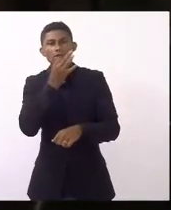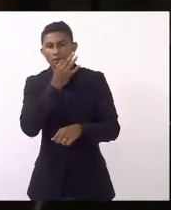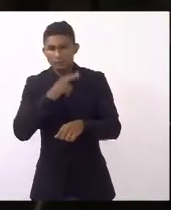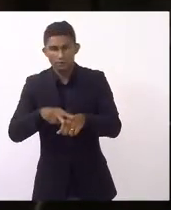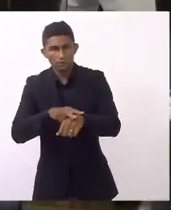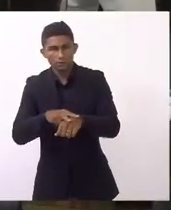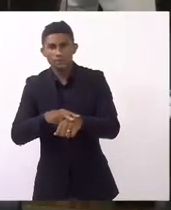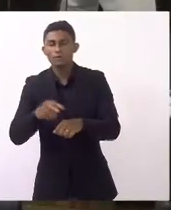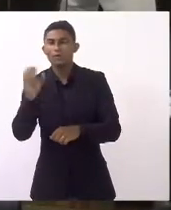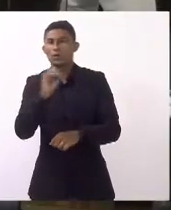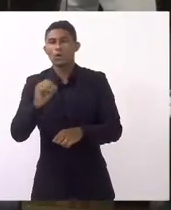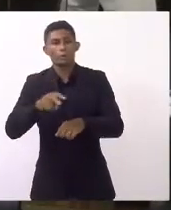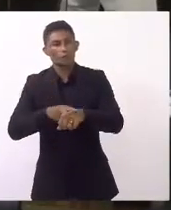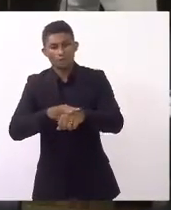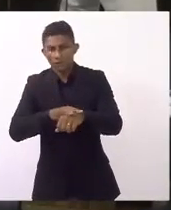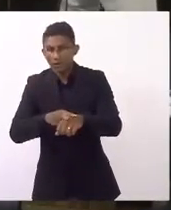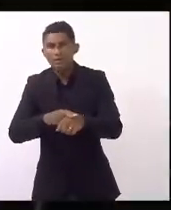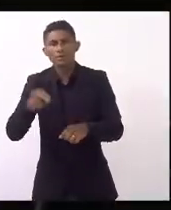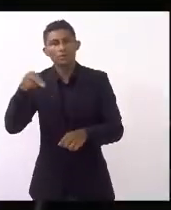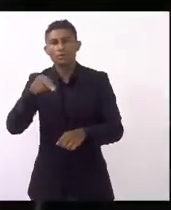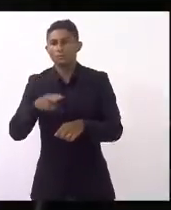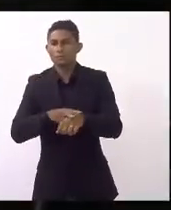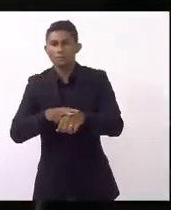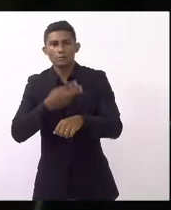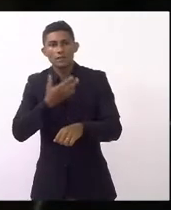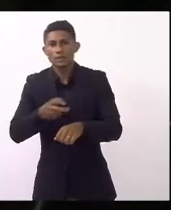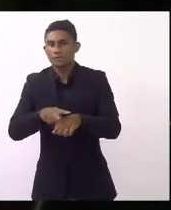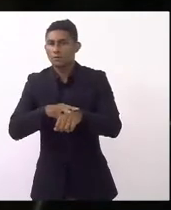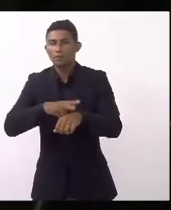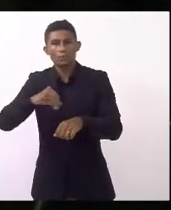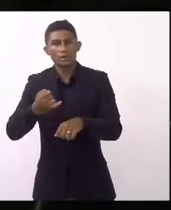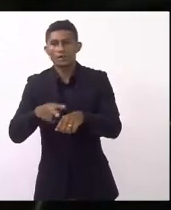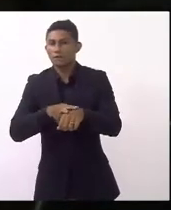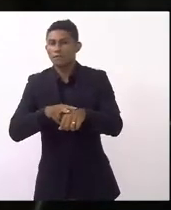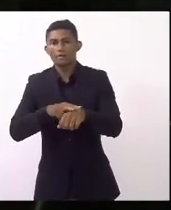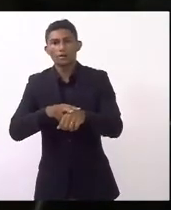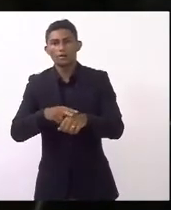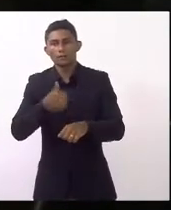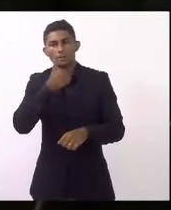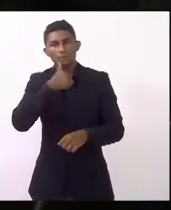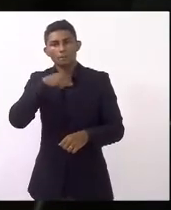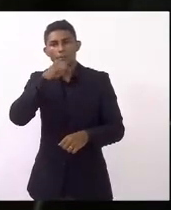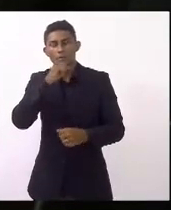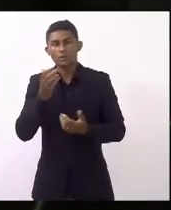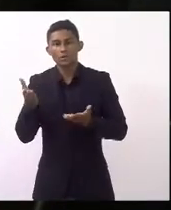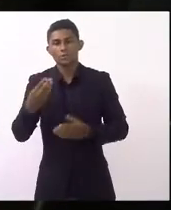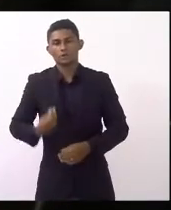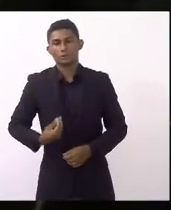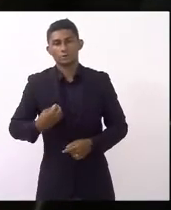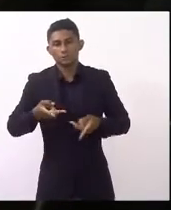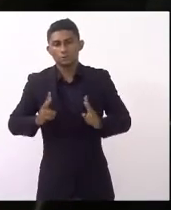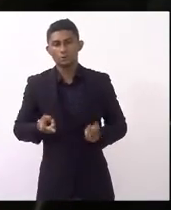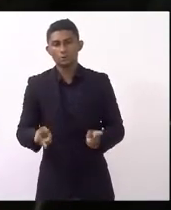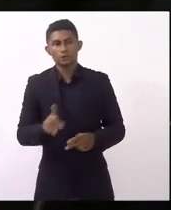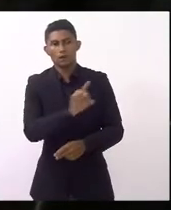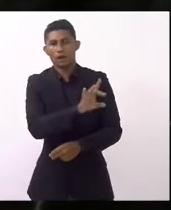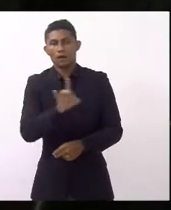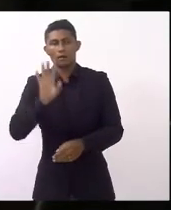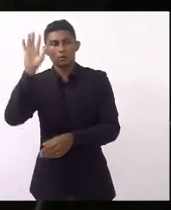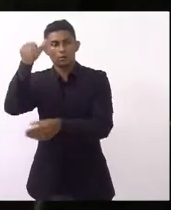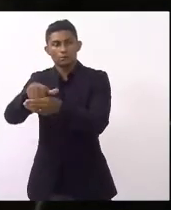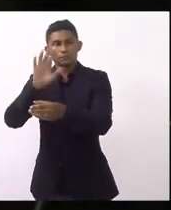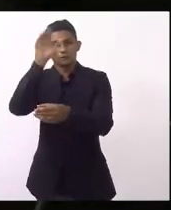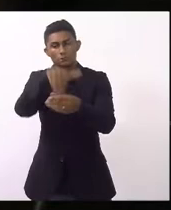Verde outubro Verde Novembro Verde dezembro Verde Janeiro Verde mãe beata eu vim cada um de